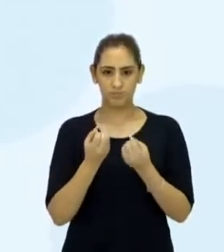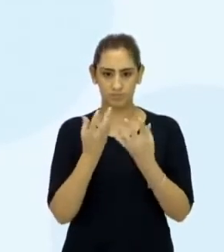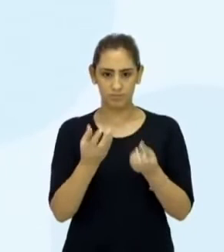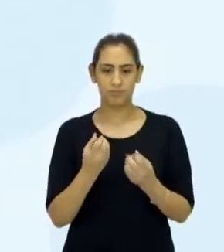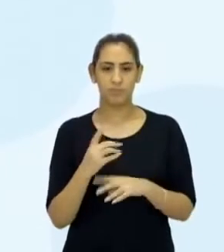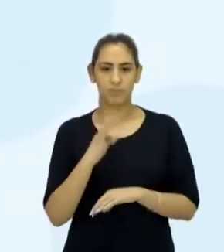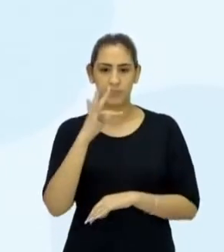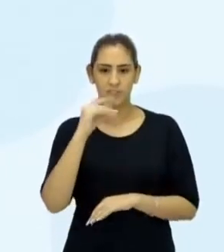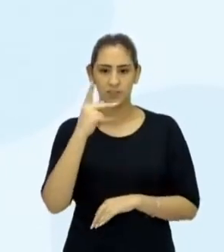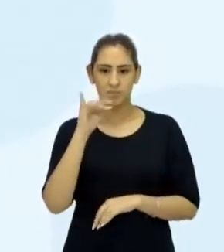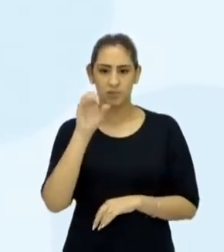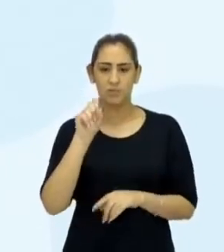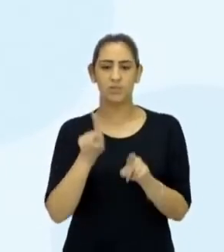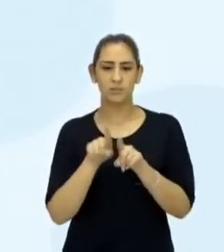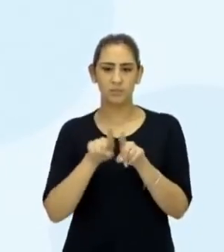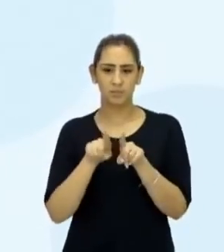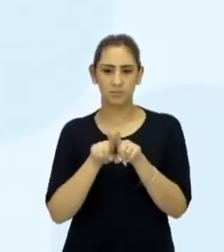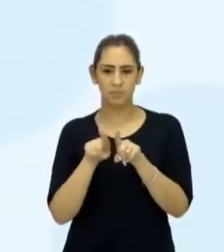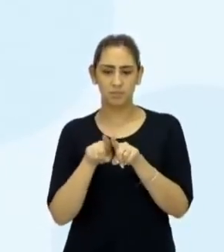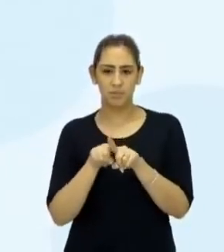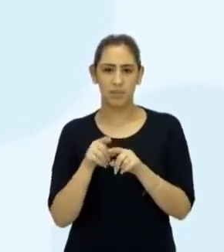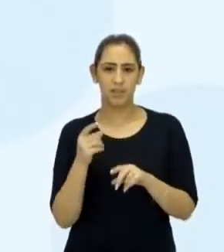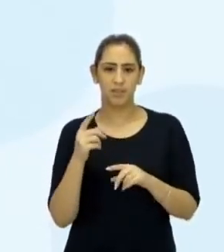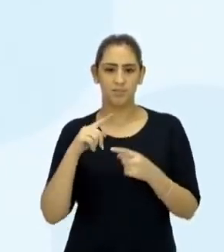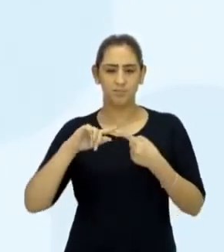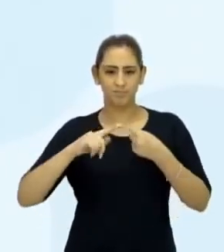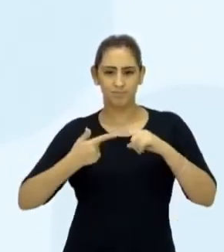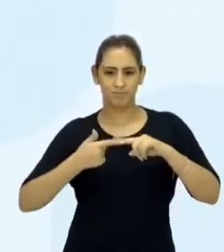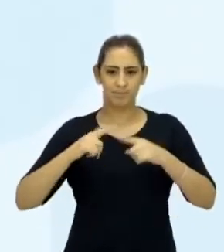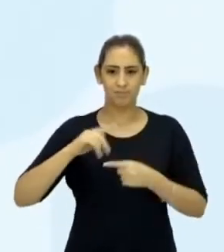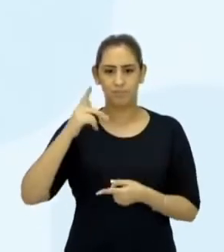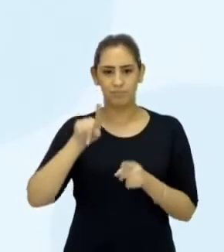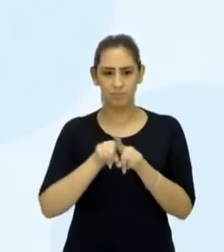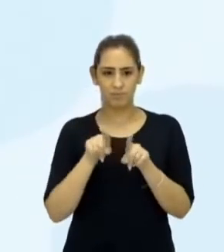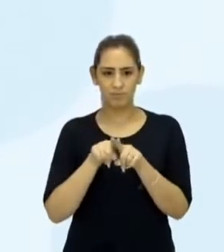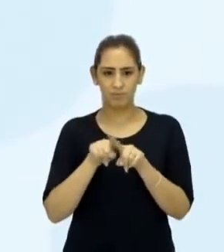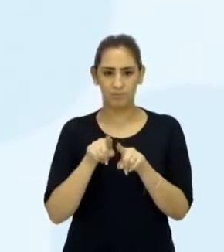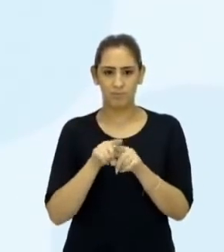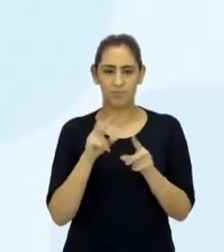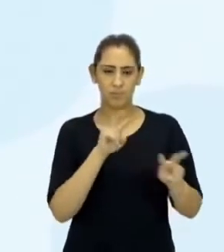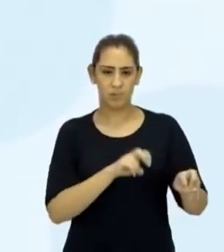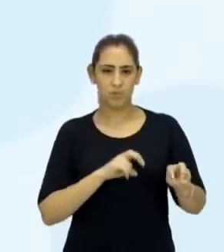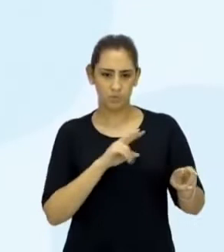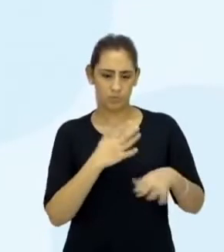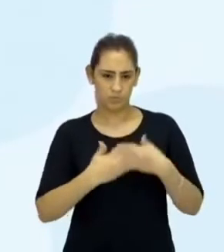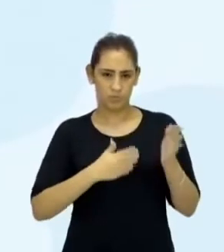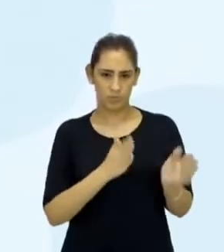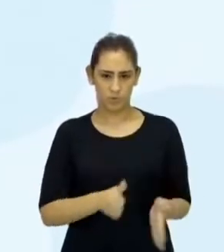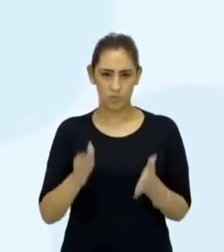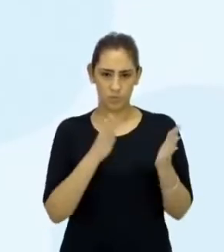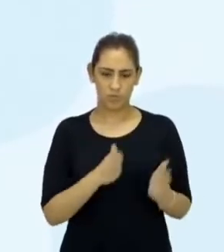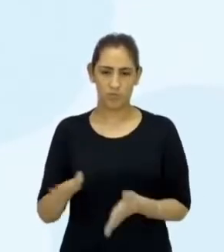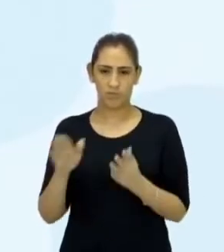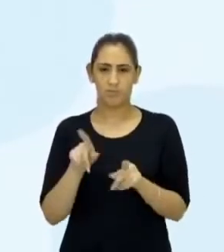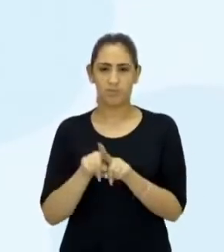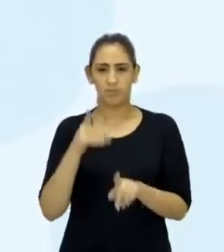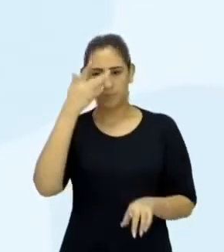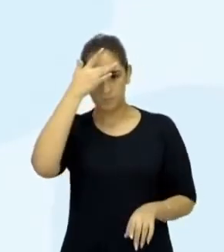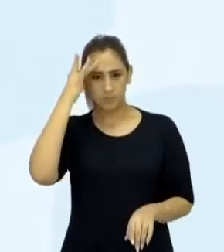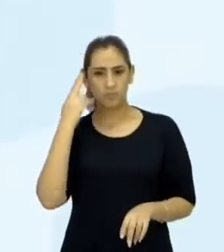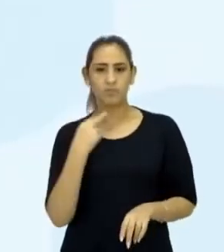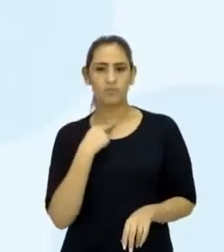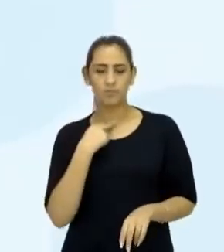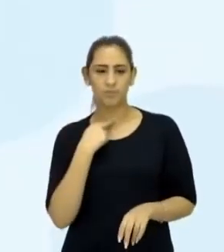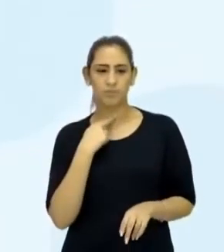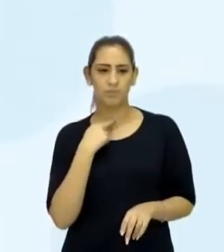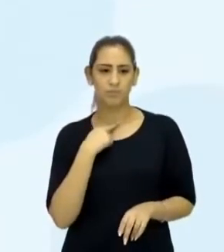típicos, as características do estabelecimento e do produtor, pessoal ocupado, utilização das terras, efetivo